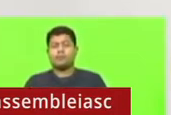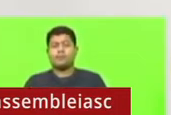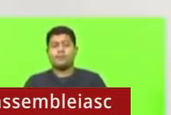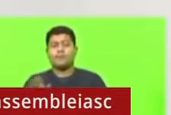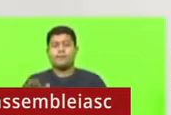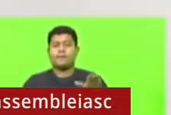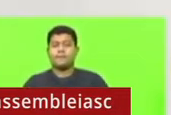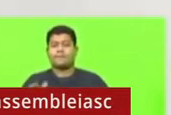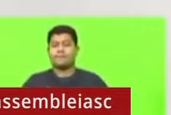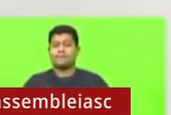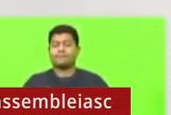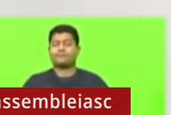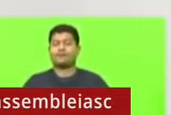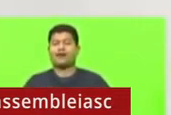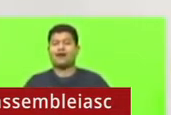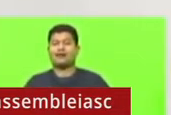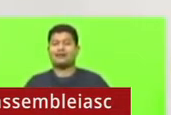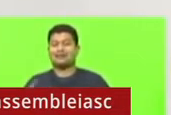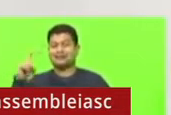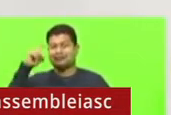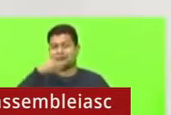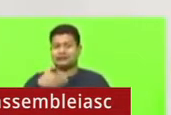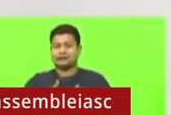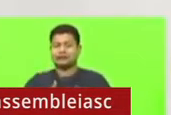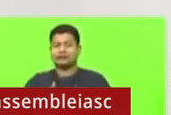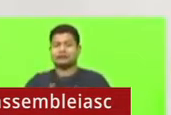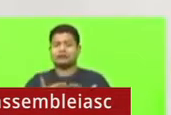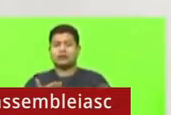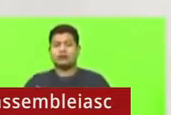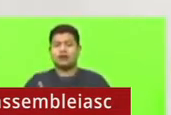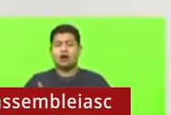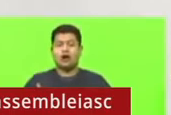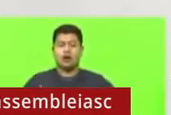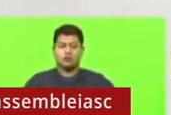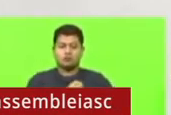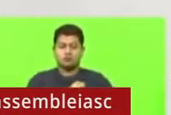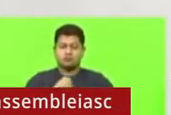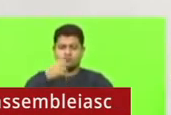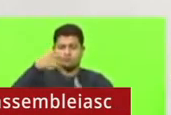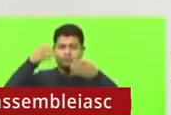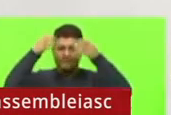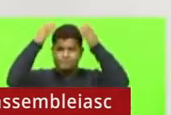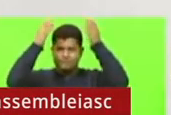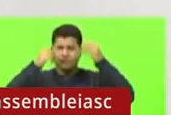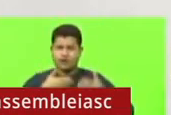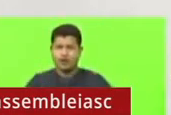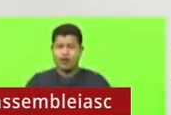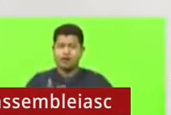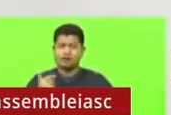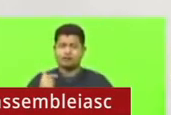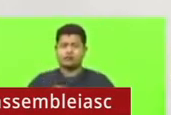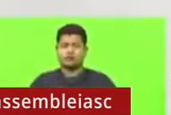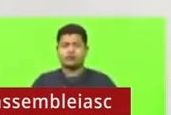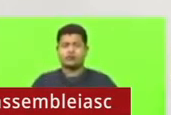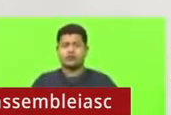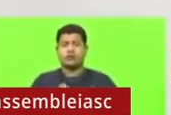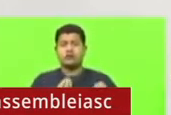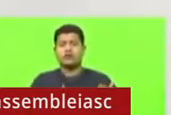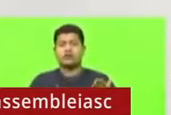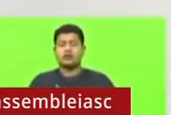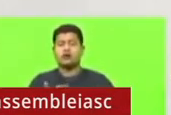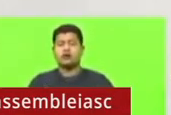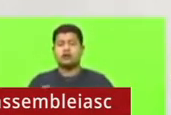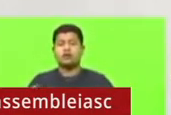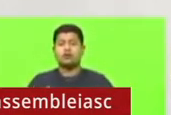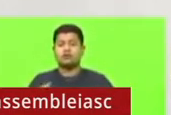vezes, dificultar com que o chefe de cozinha, com que um bom cozinheiro possa oferecer aquele produto